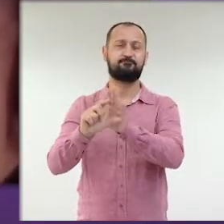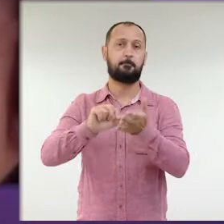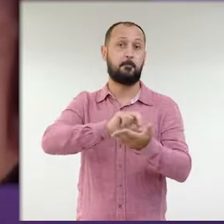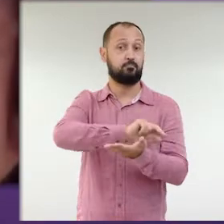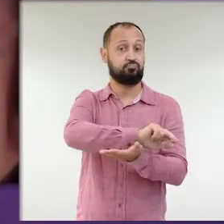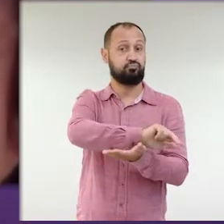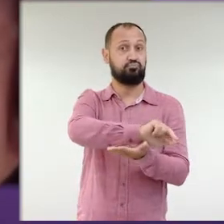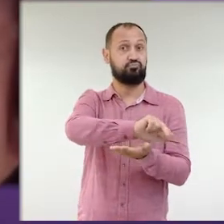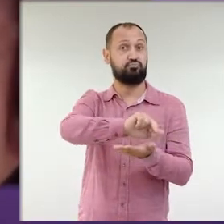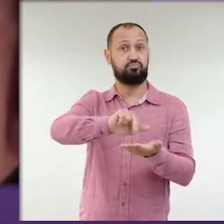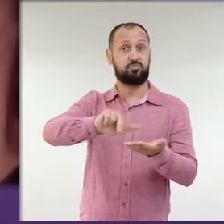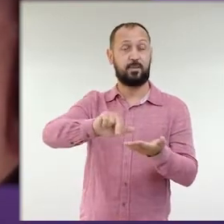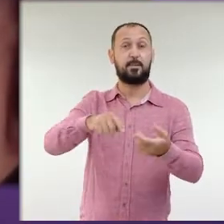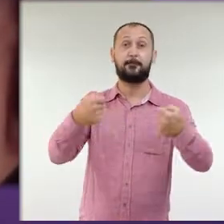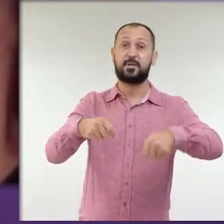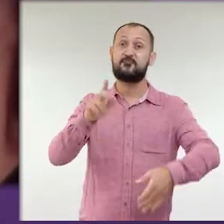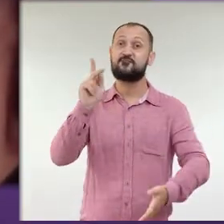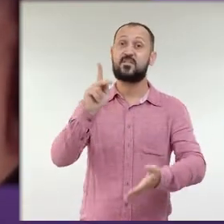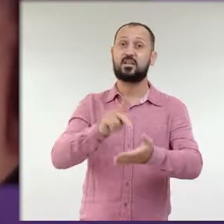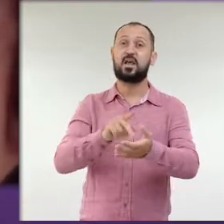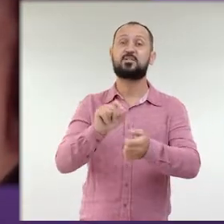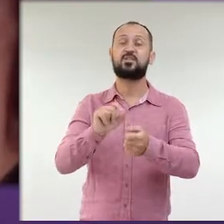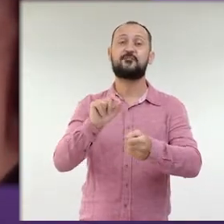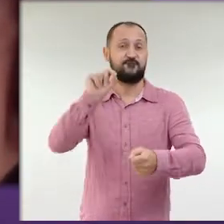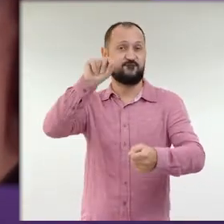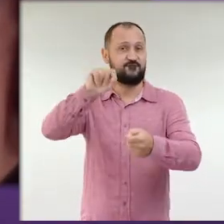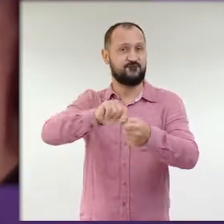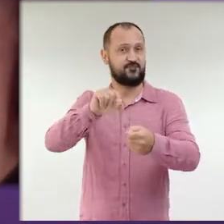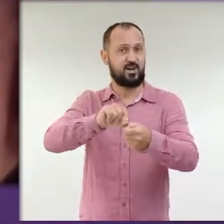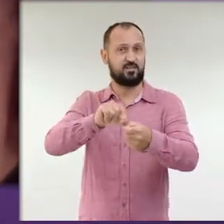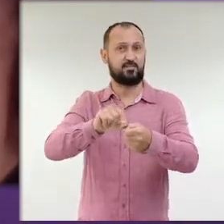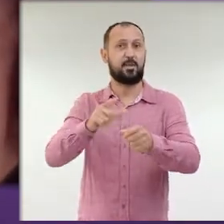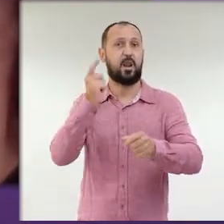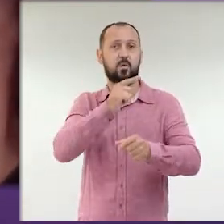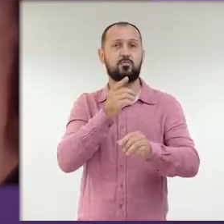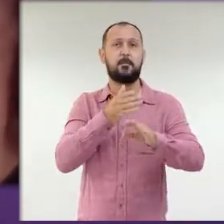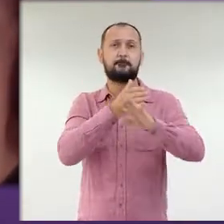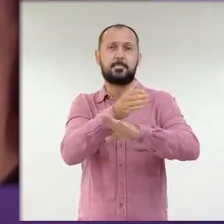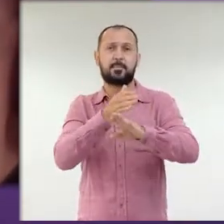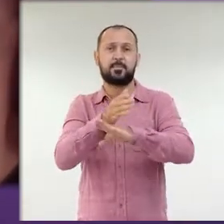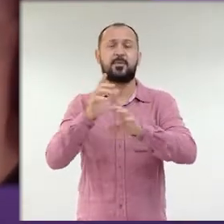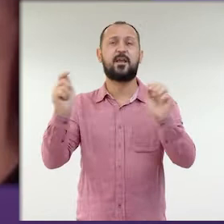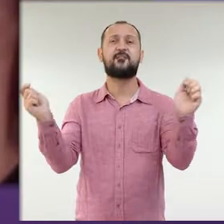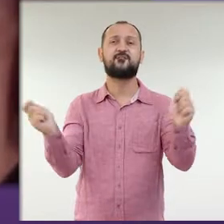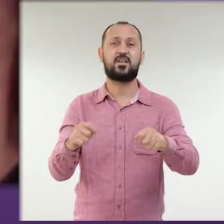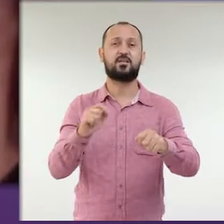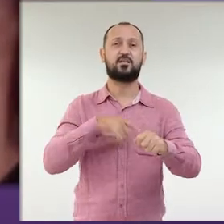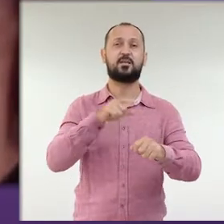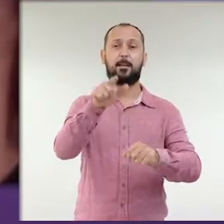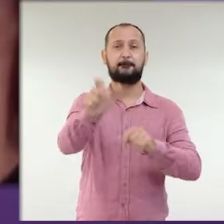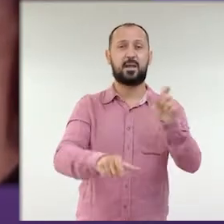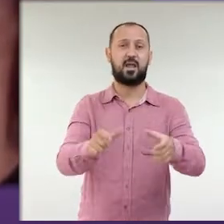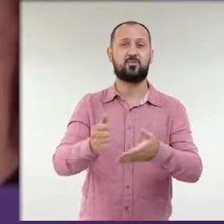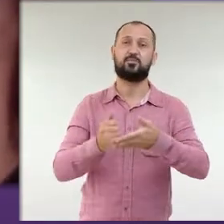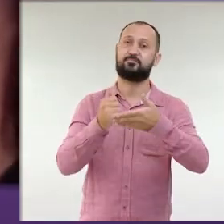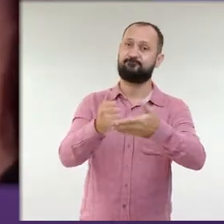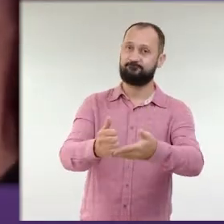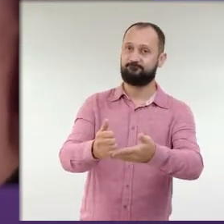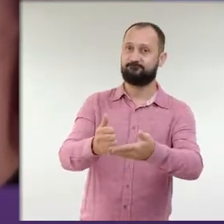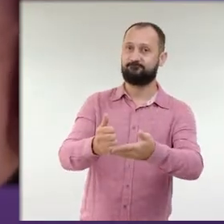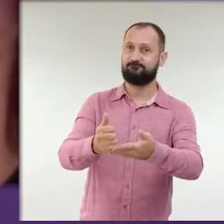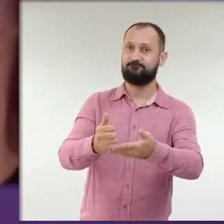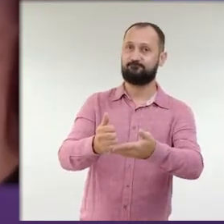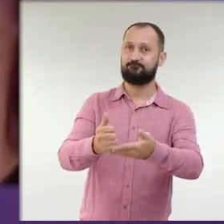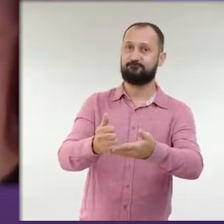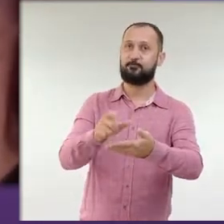precisamos efetivamente implementá-las, para que elas tenham alcance, eficácia e eficiência quem está lá na ponta. E sem